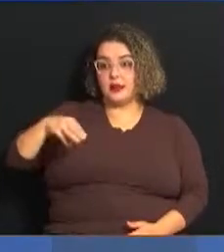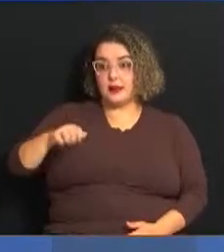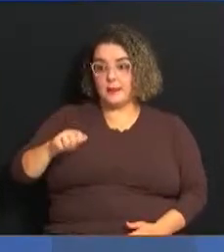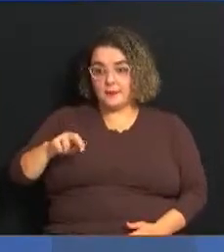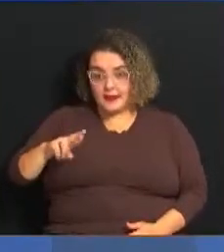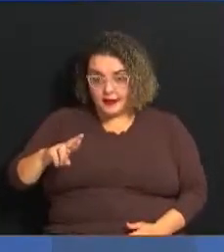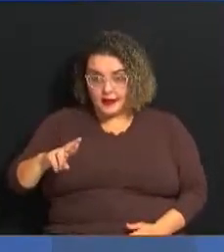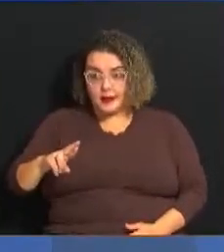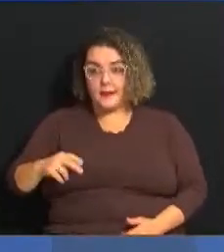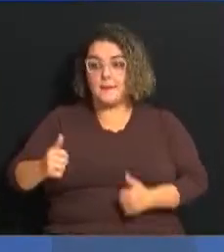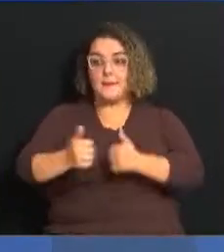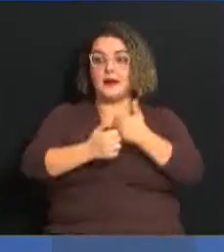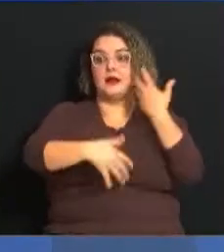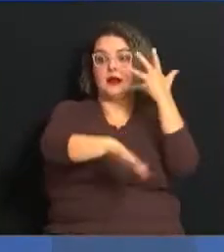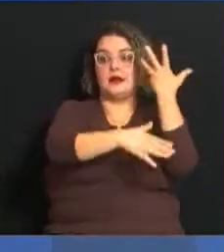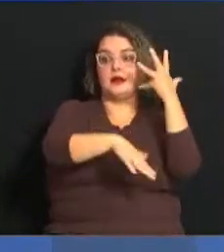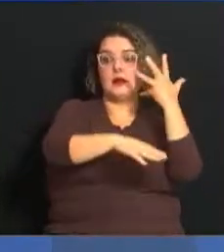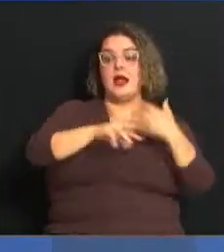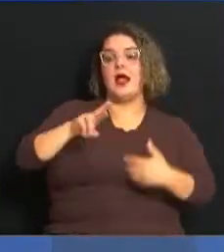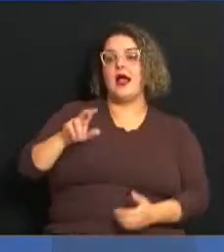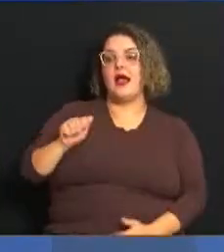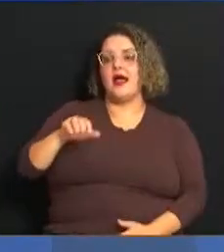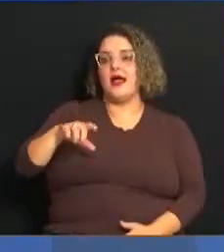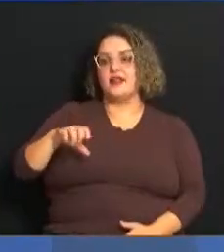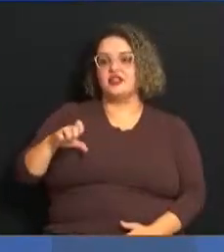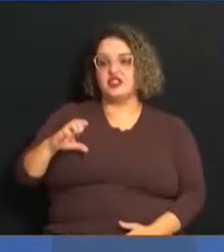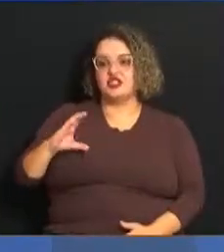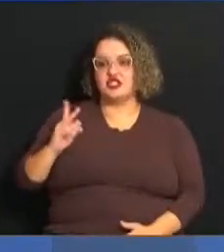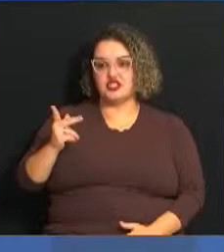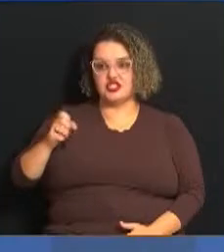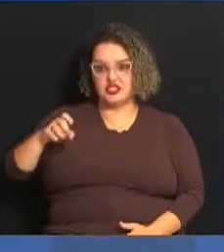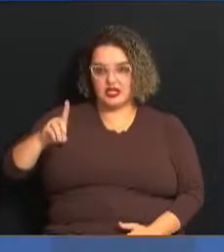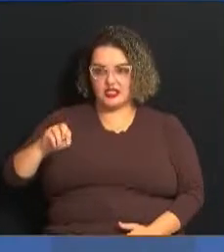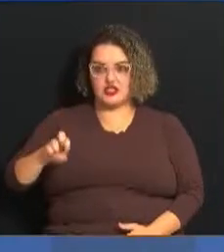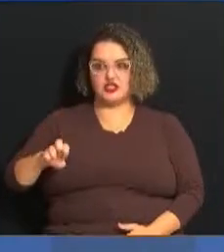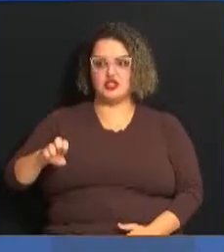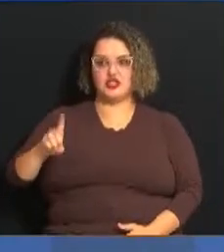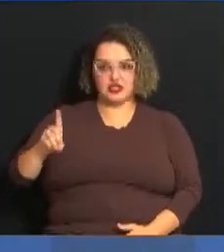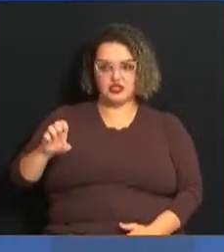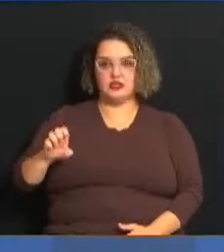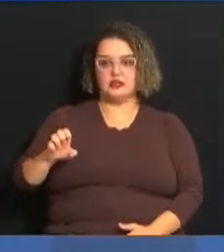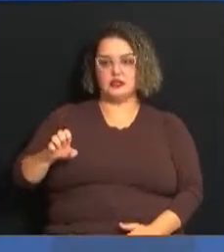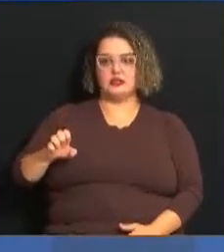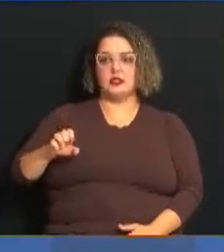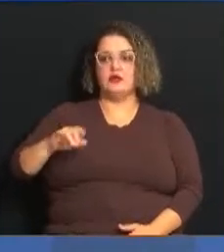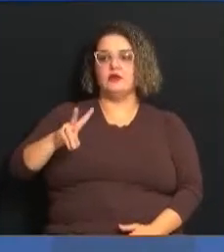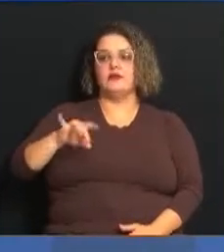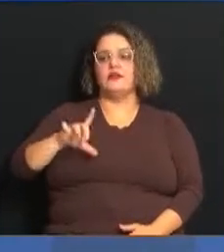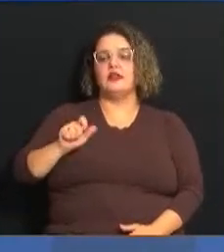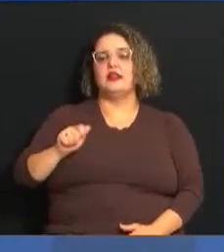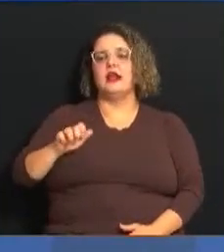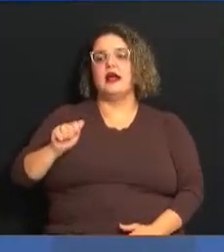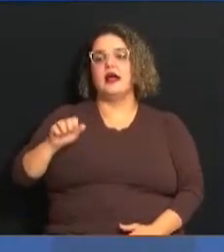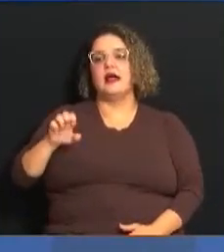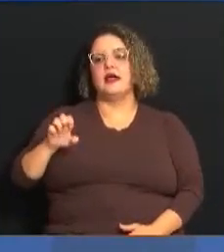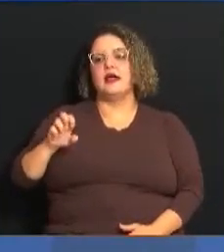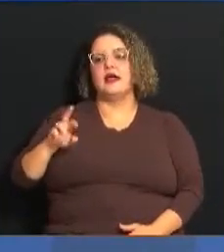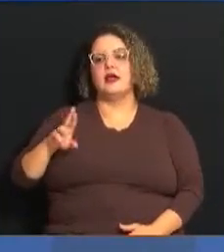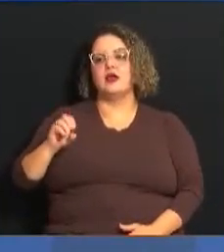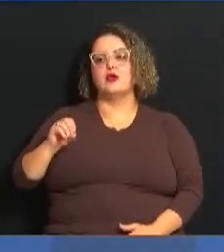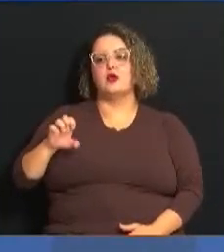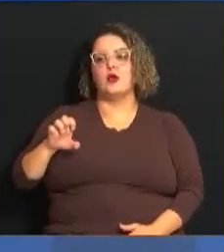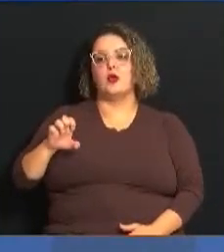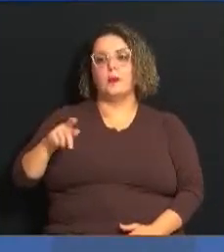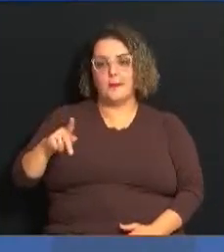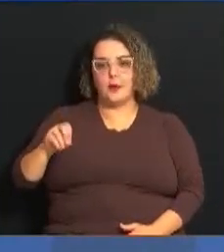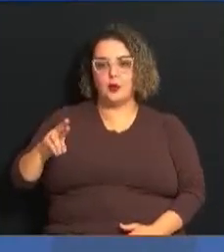à Praça Emil Rached, na Vila Aeroporto. É um circuito de 5 km e 600